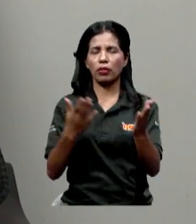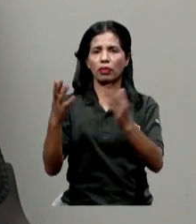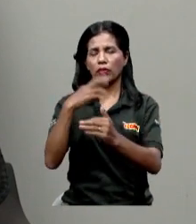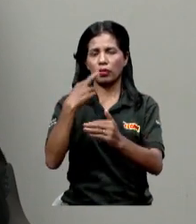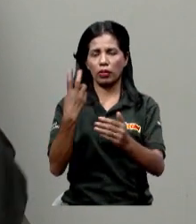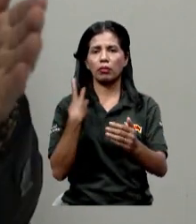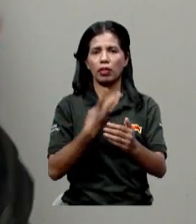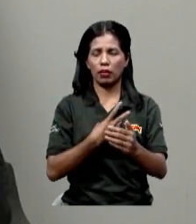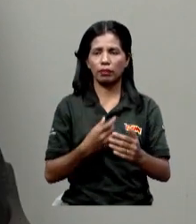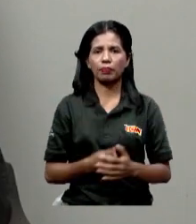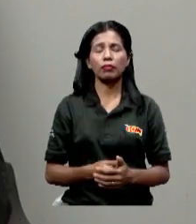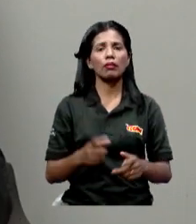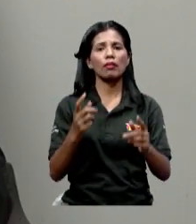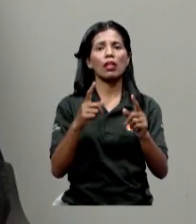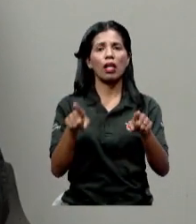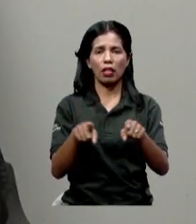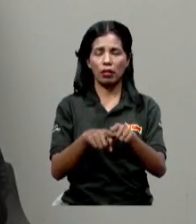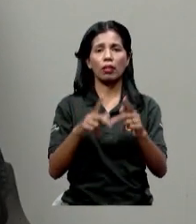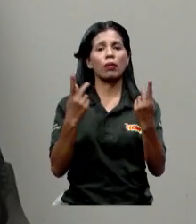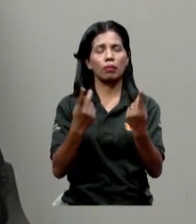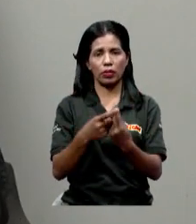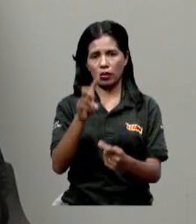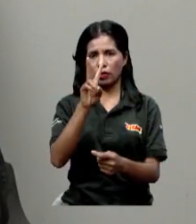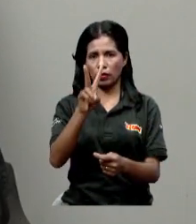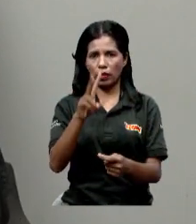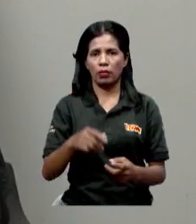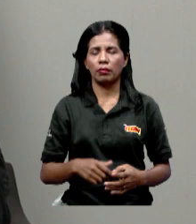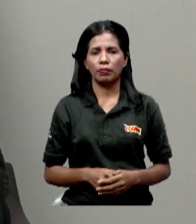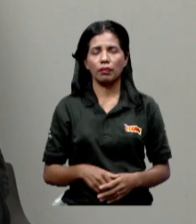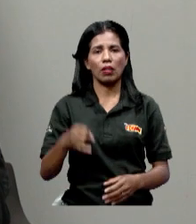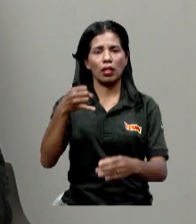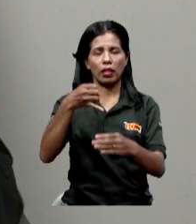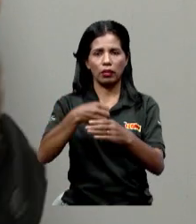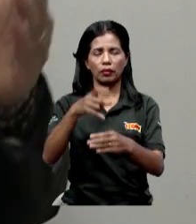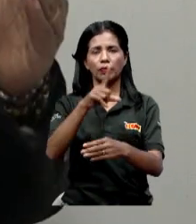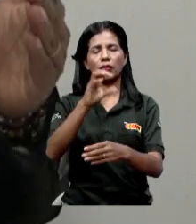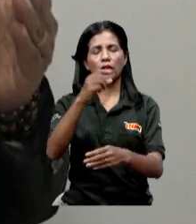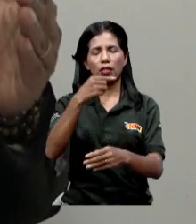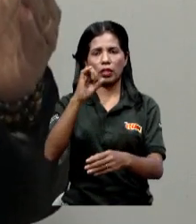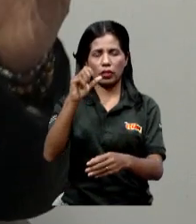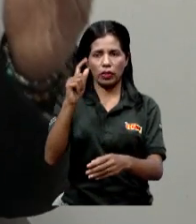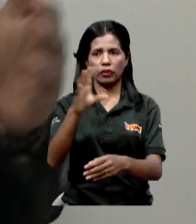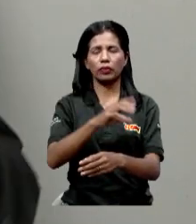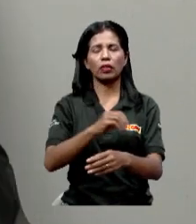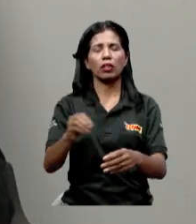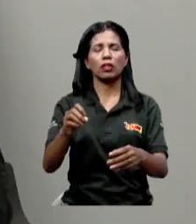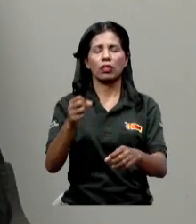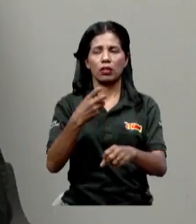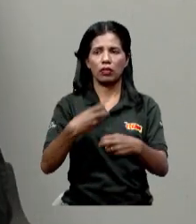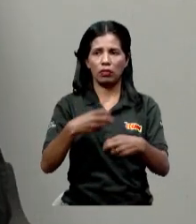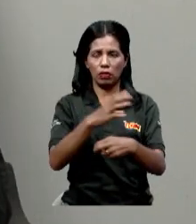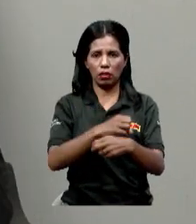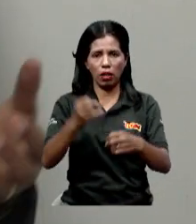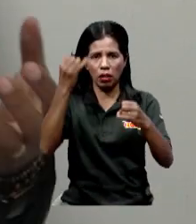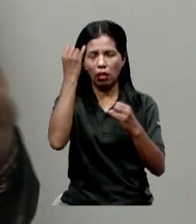kota beita. Agora companhia rua inclui Centro Logístico Nacional, mas sofre ela ho di zona India ni